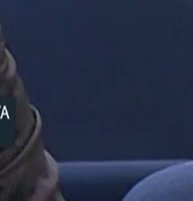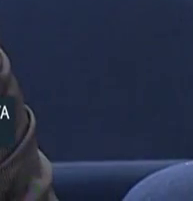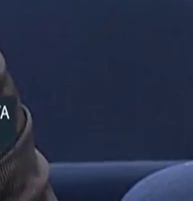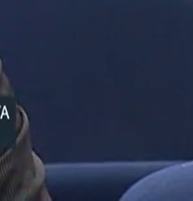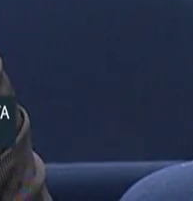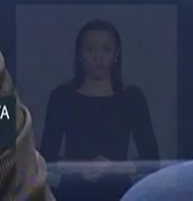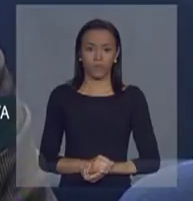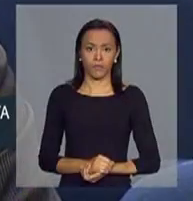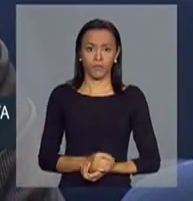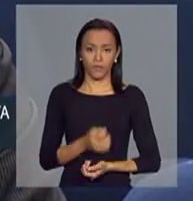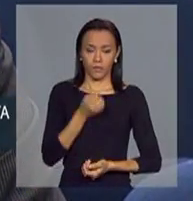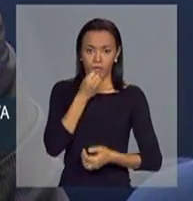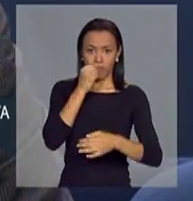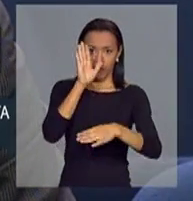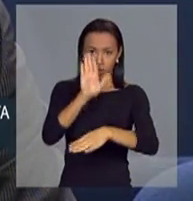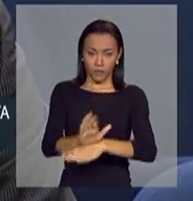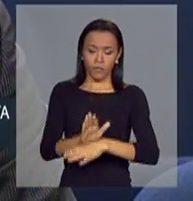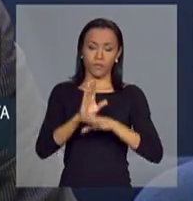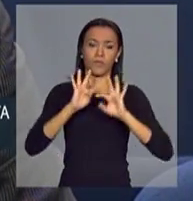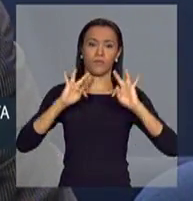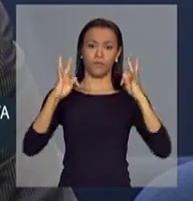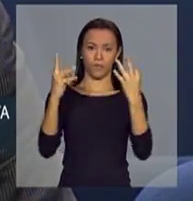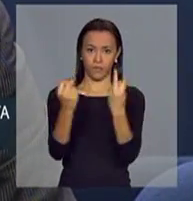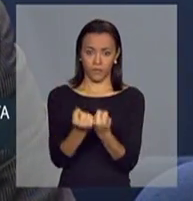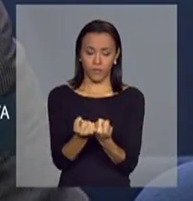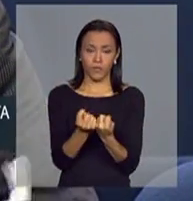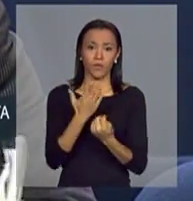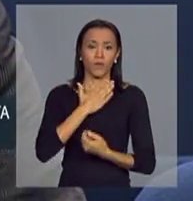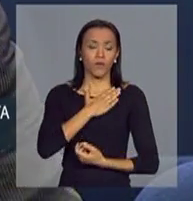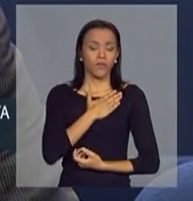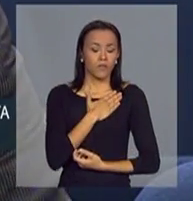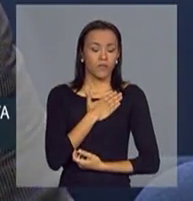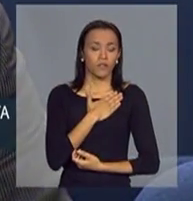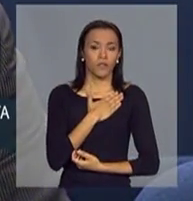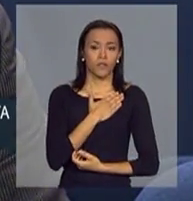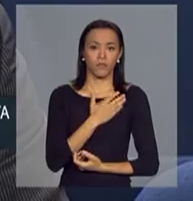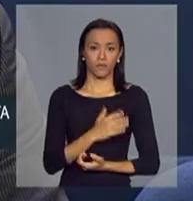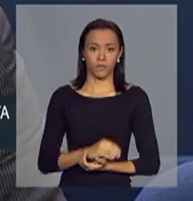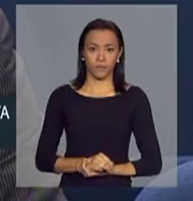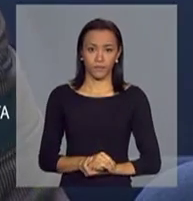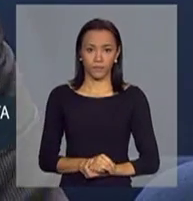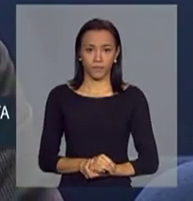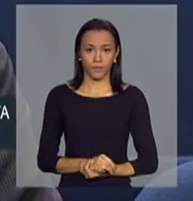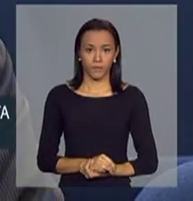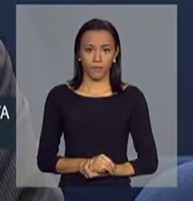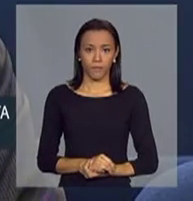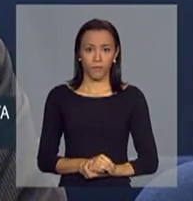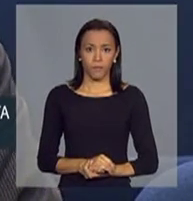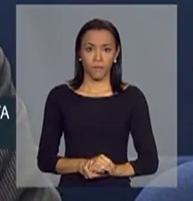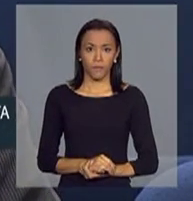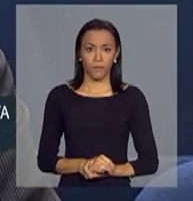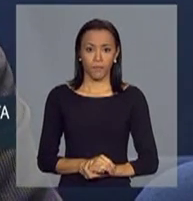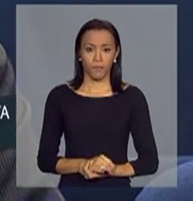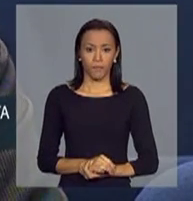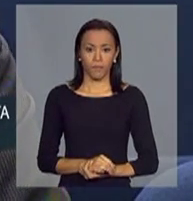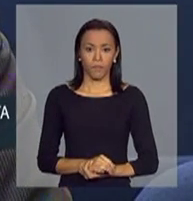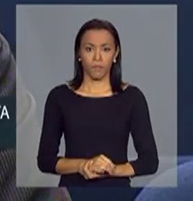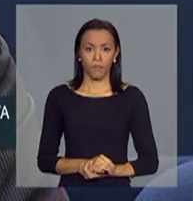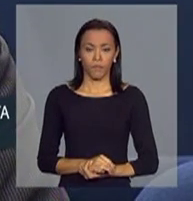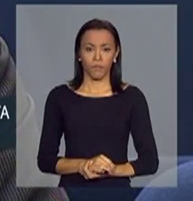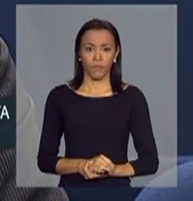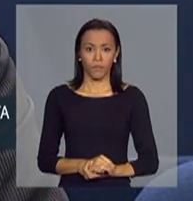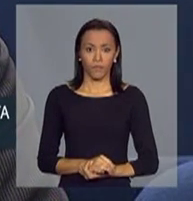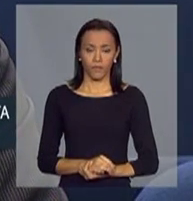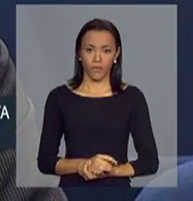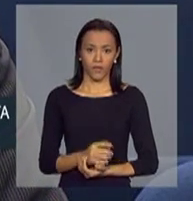Boa tarde a todos. Gostaria de deixar... sou mais nervoso que a professora Heloísa.